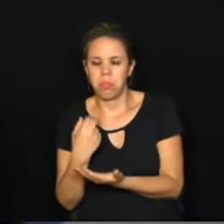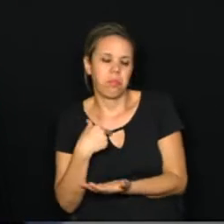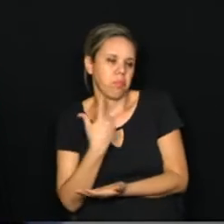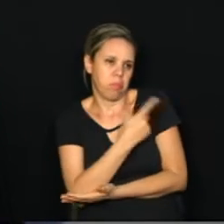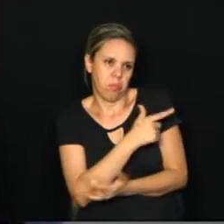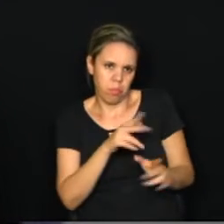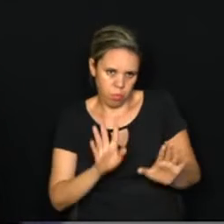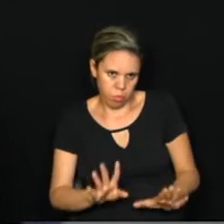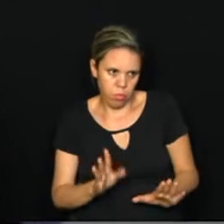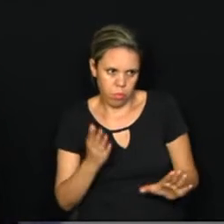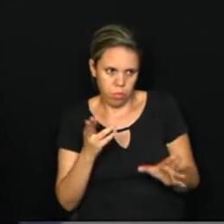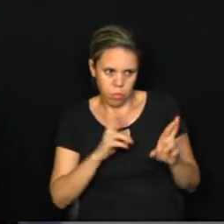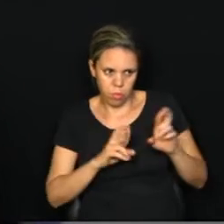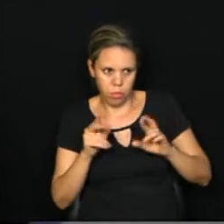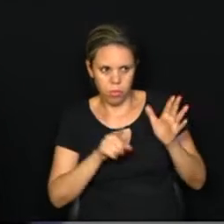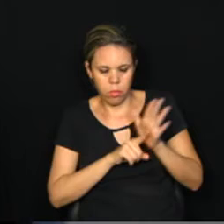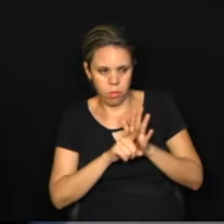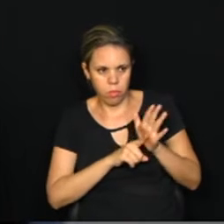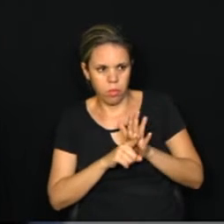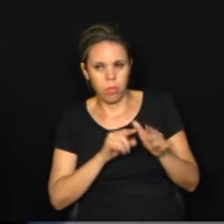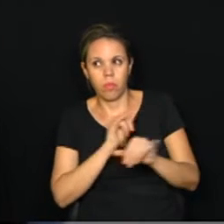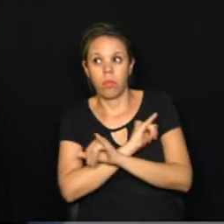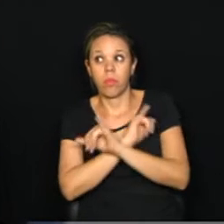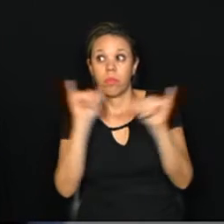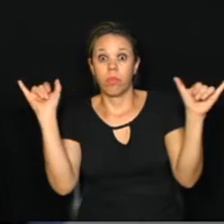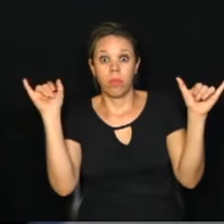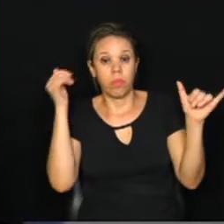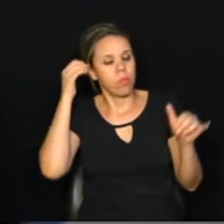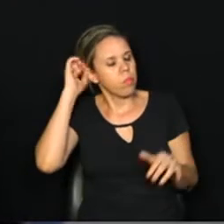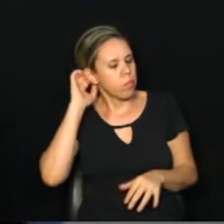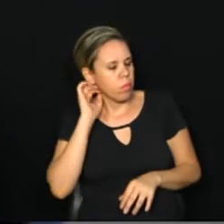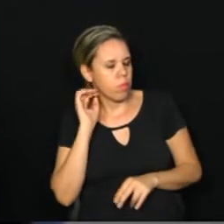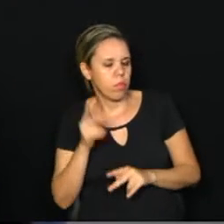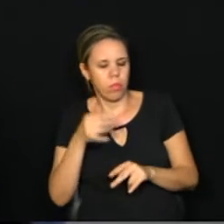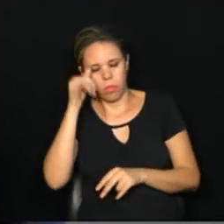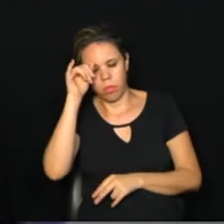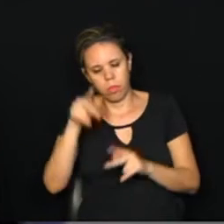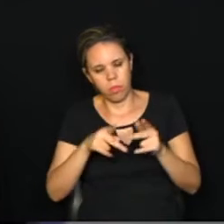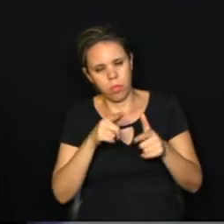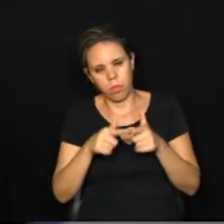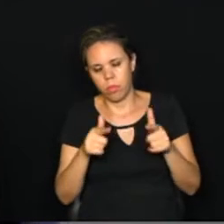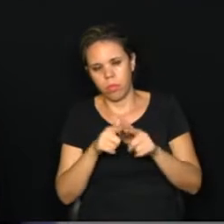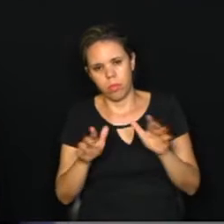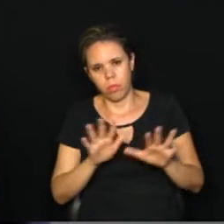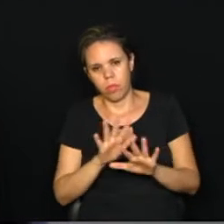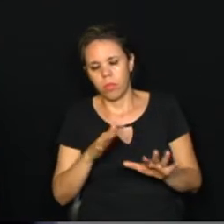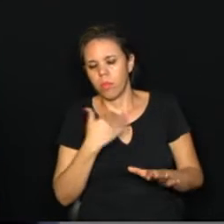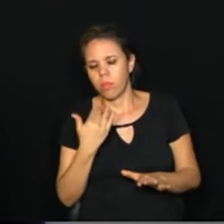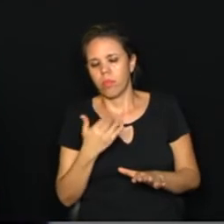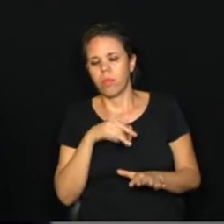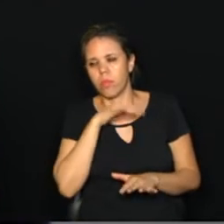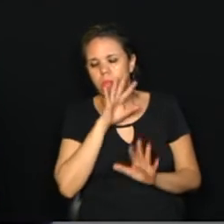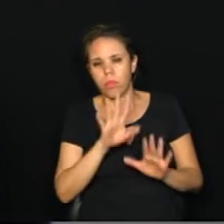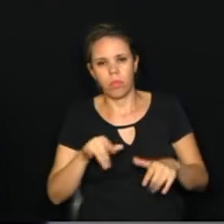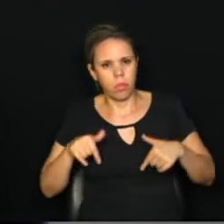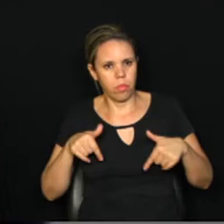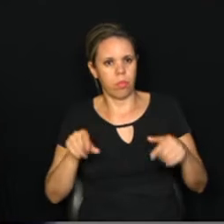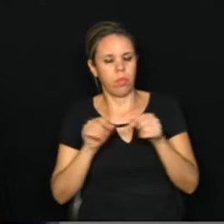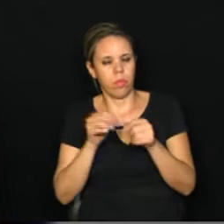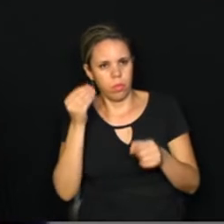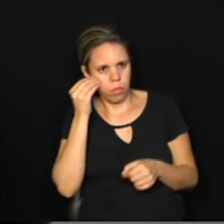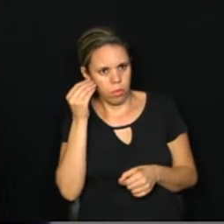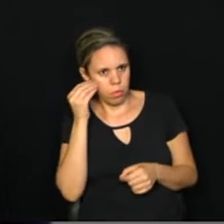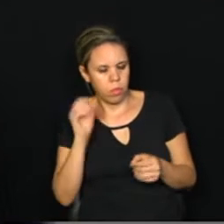mas ele emite um alerta para a prevenção. Então, são ações que nós estamos tentando fazer de